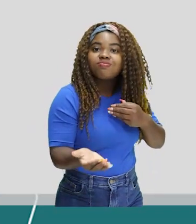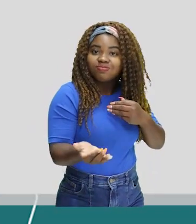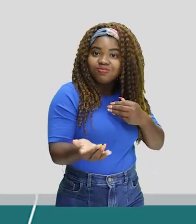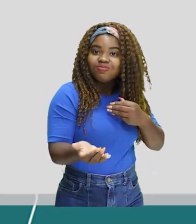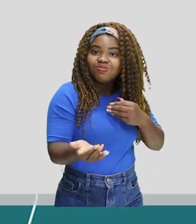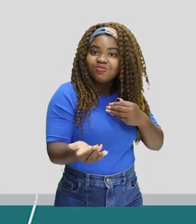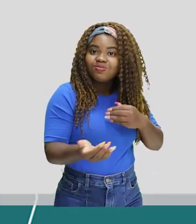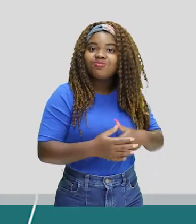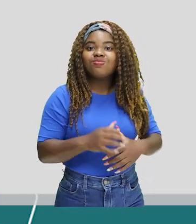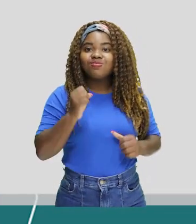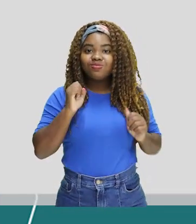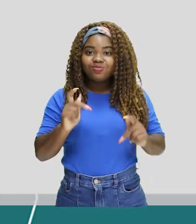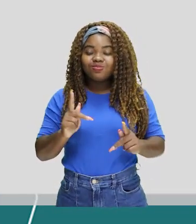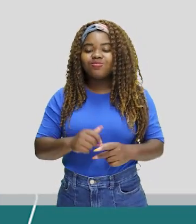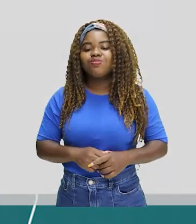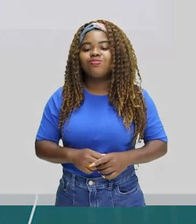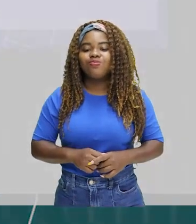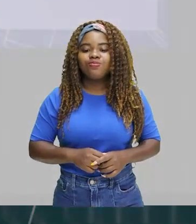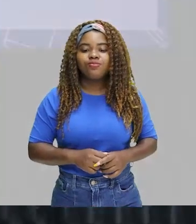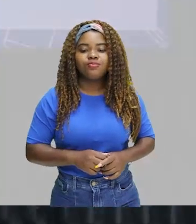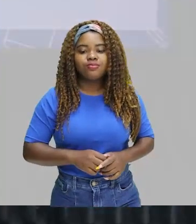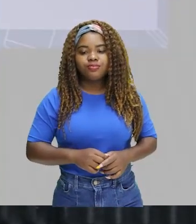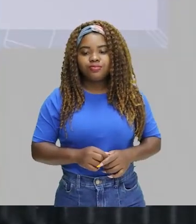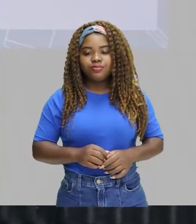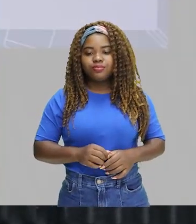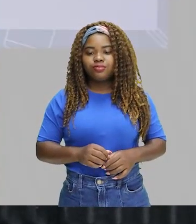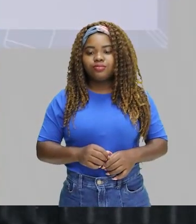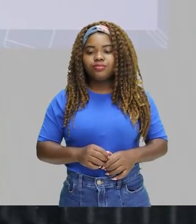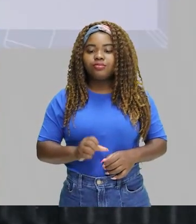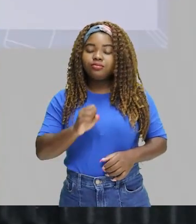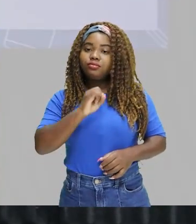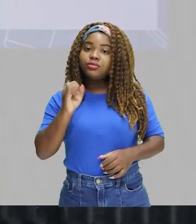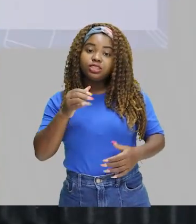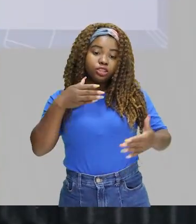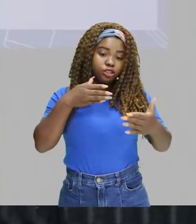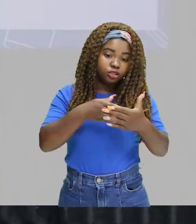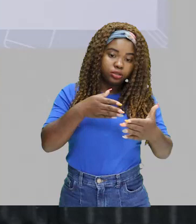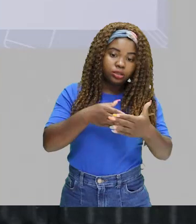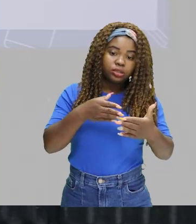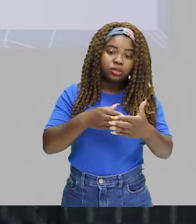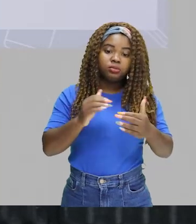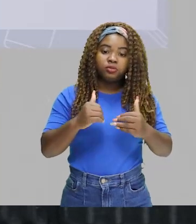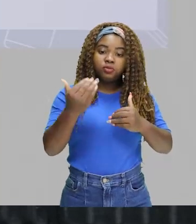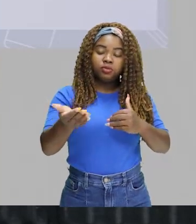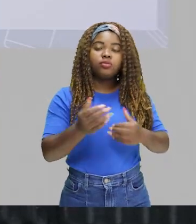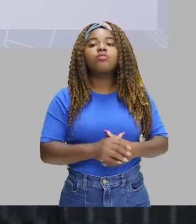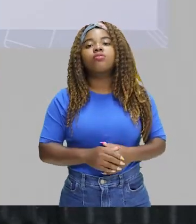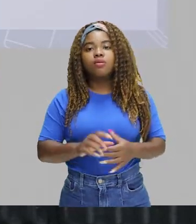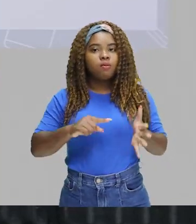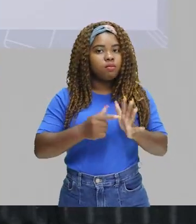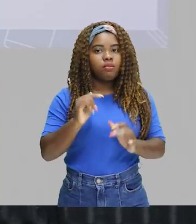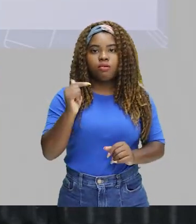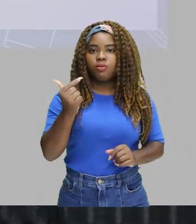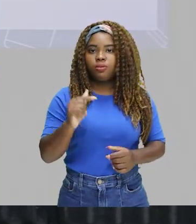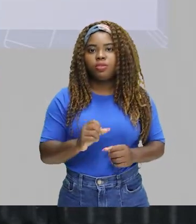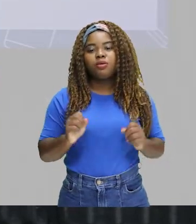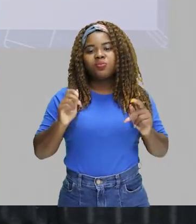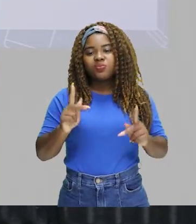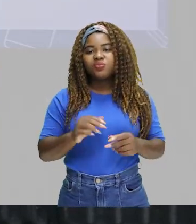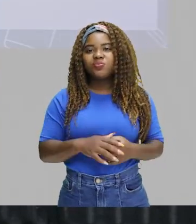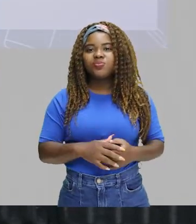dardo, ele jamais pode ultrapassar aquela linha limite. Se assim ele fizer, o lançamento também não será